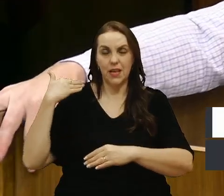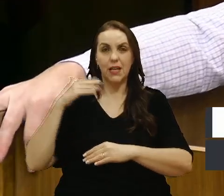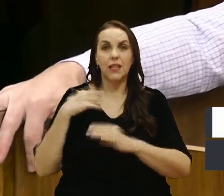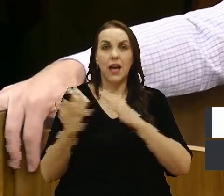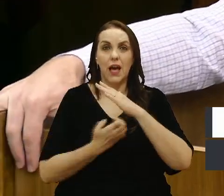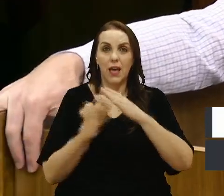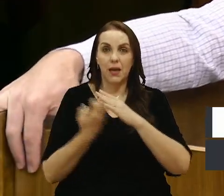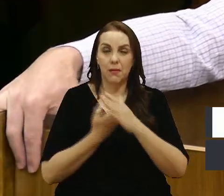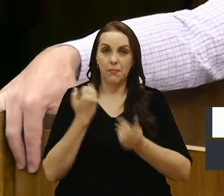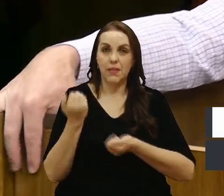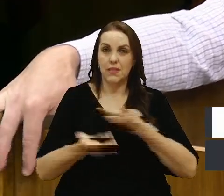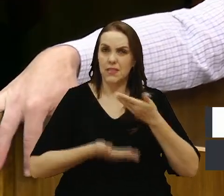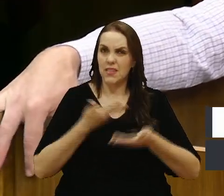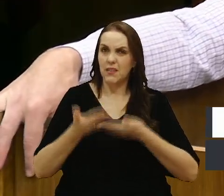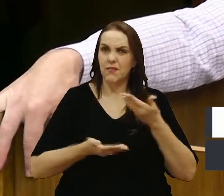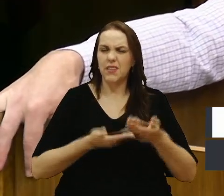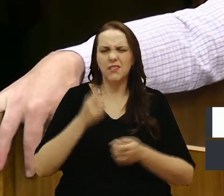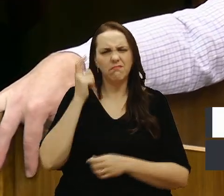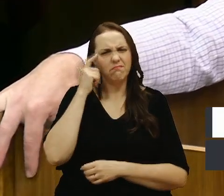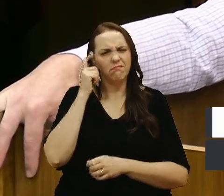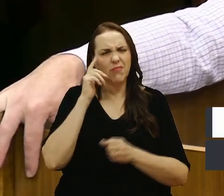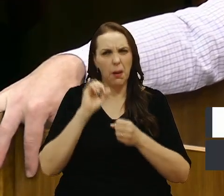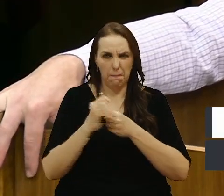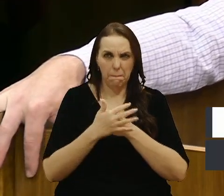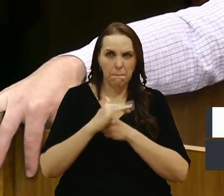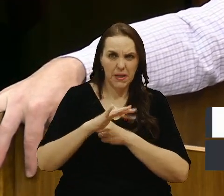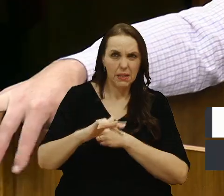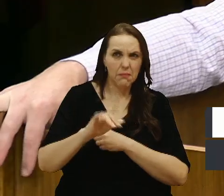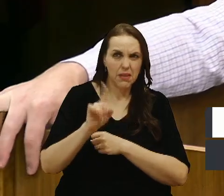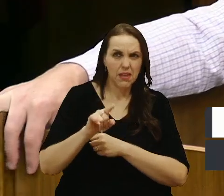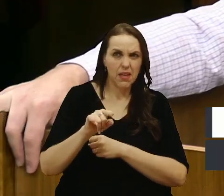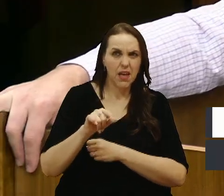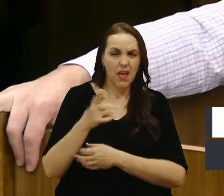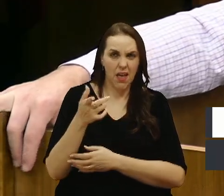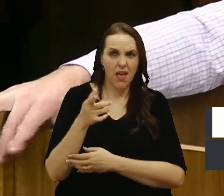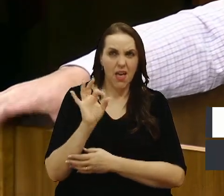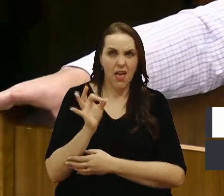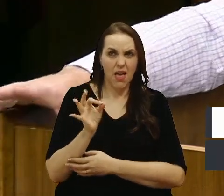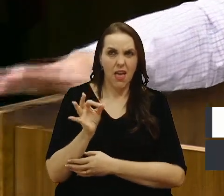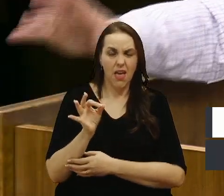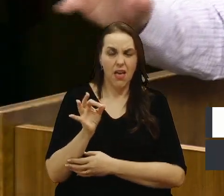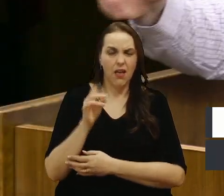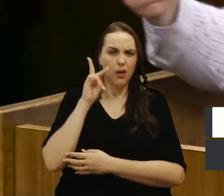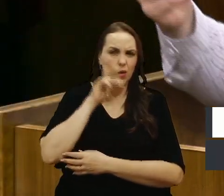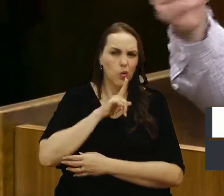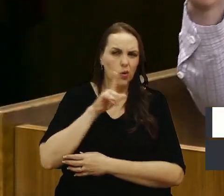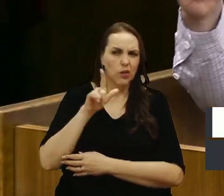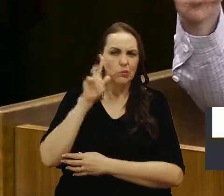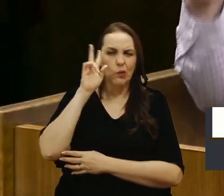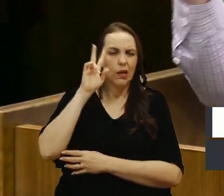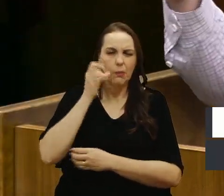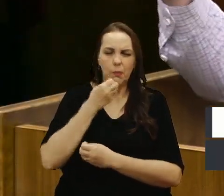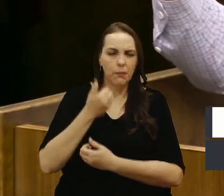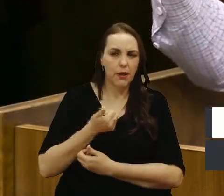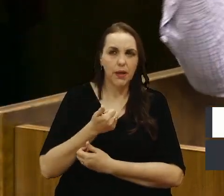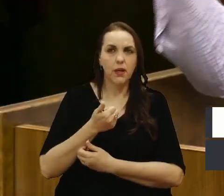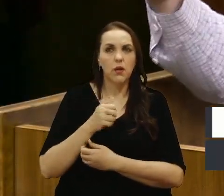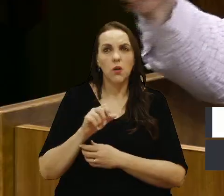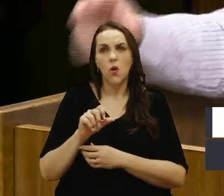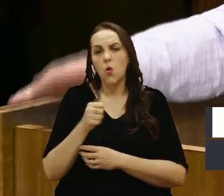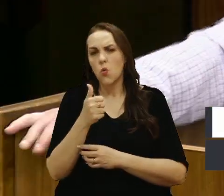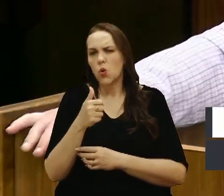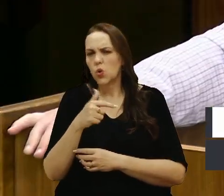prestava serviço aqui, eu acho que ali na pandemia, presidente Carenhato, eu não consigo me lembrar muito bem, mas que o transporte público, acho que 1 ou 2 dias